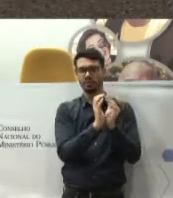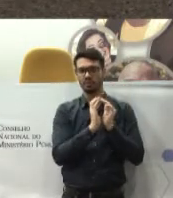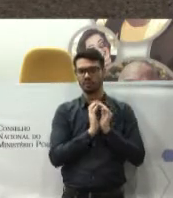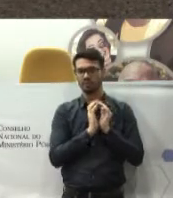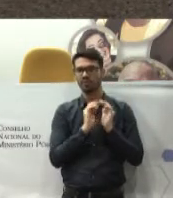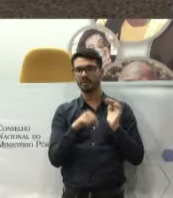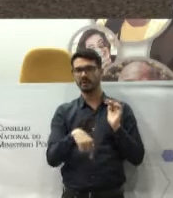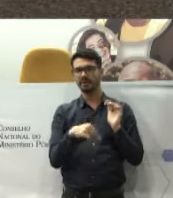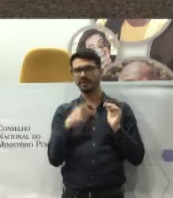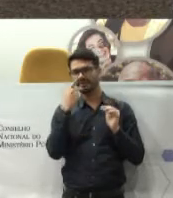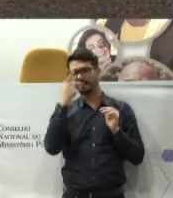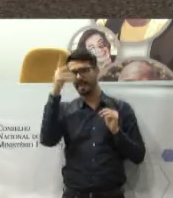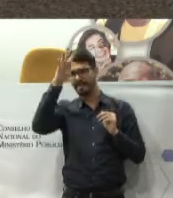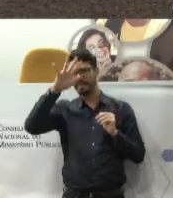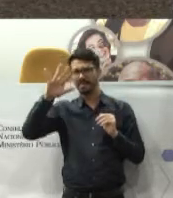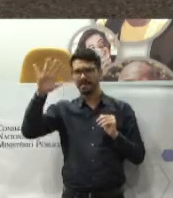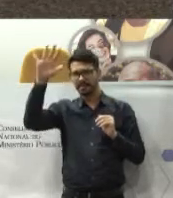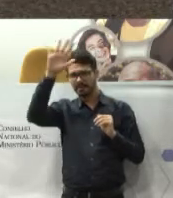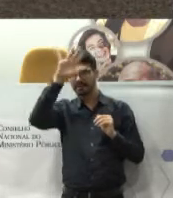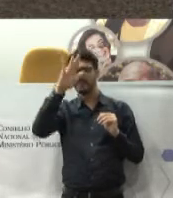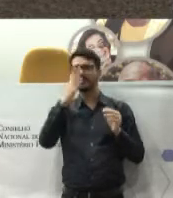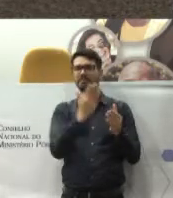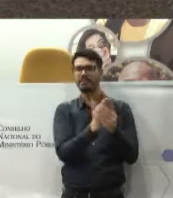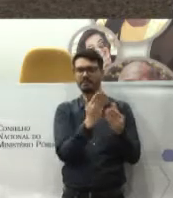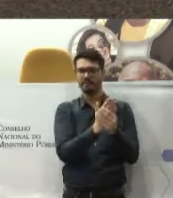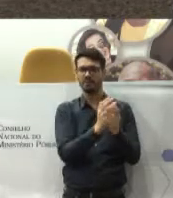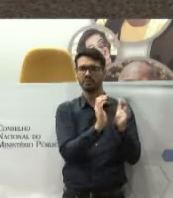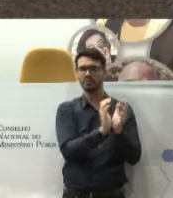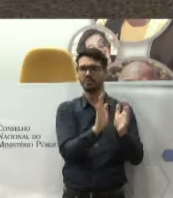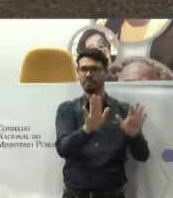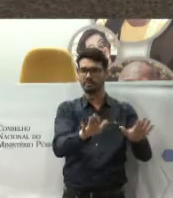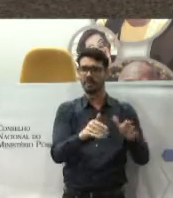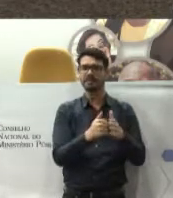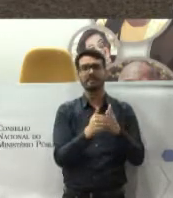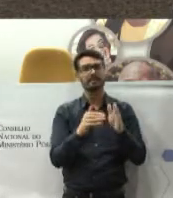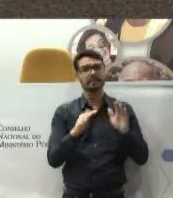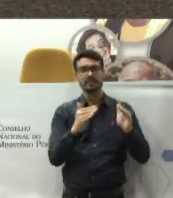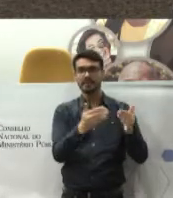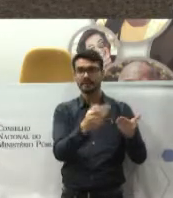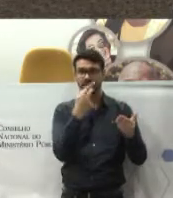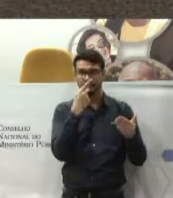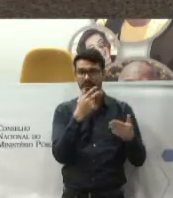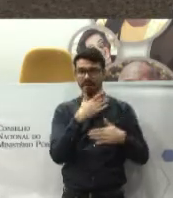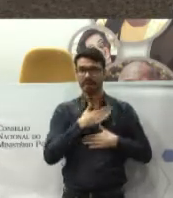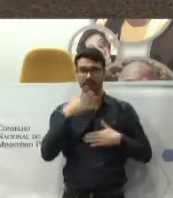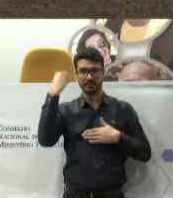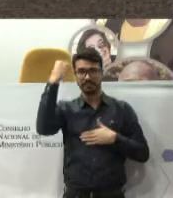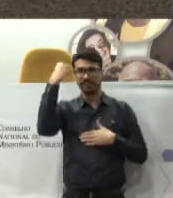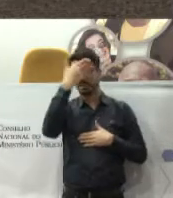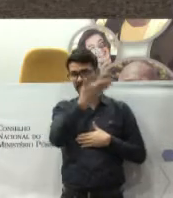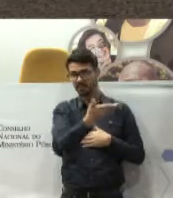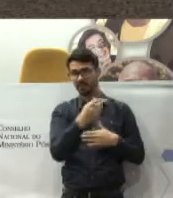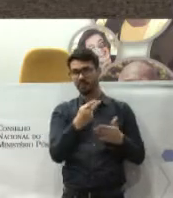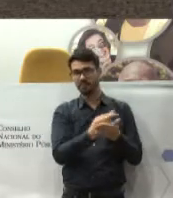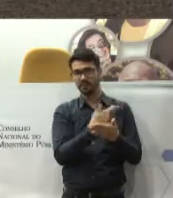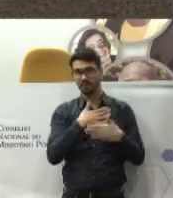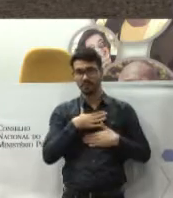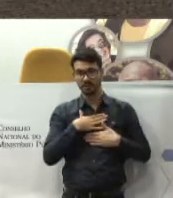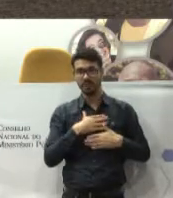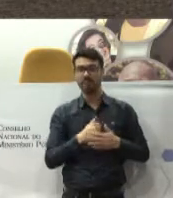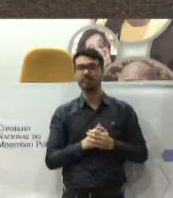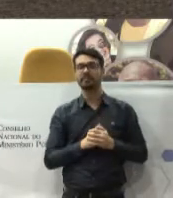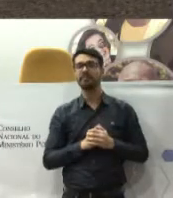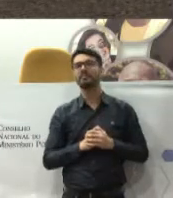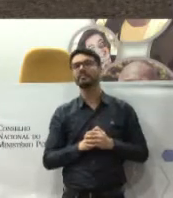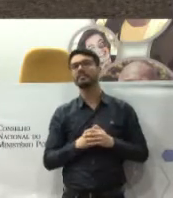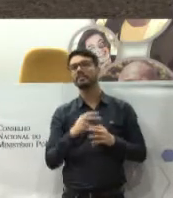tanto falar sobre teorias de processo coletivo, mas fui chamada especificamente para falar da minha experiência,